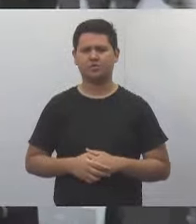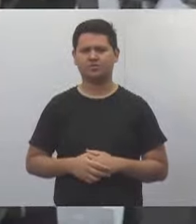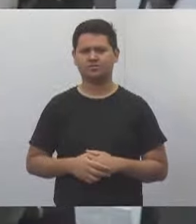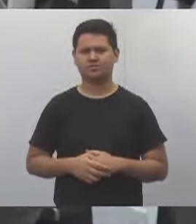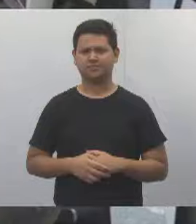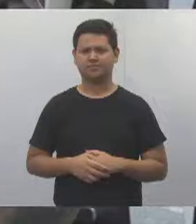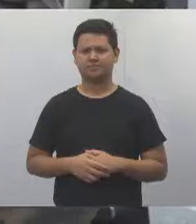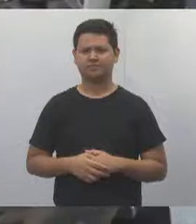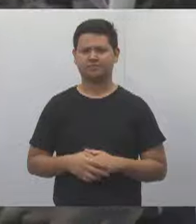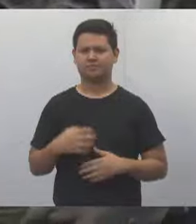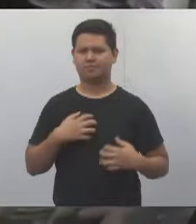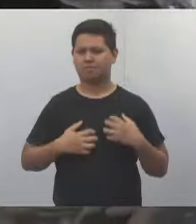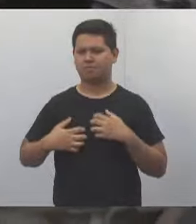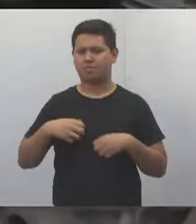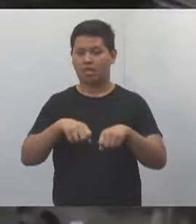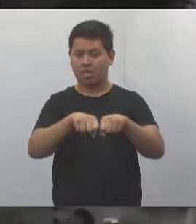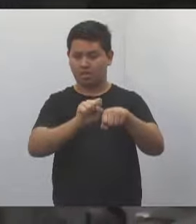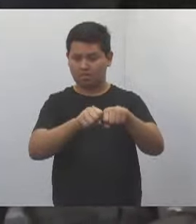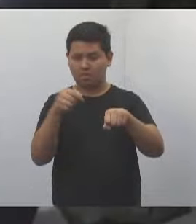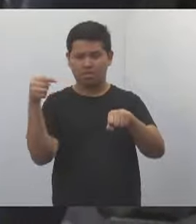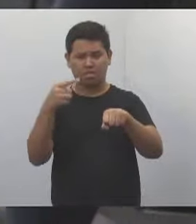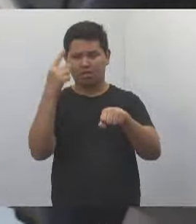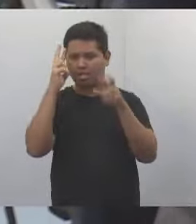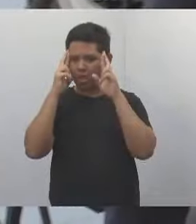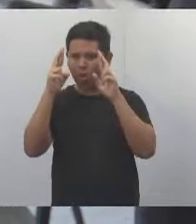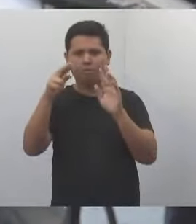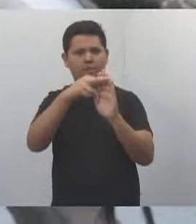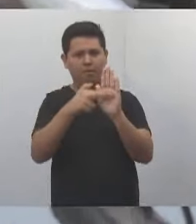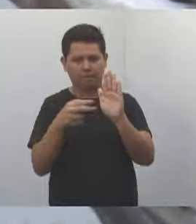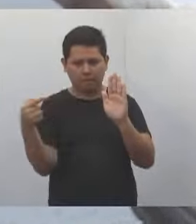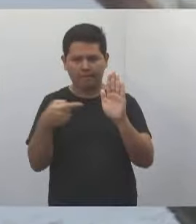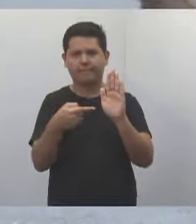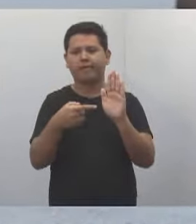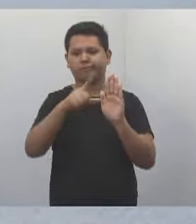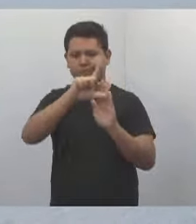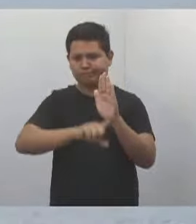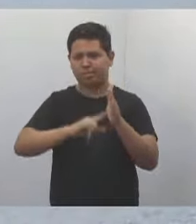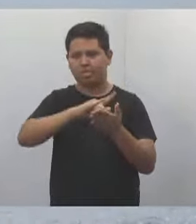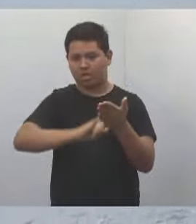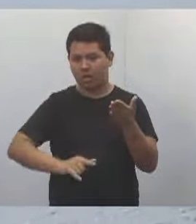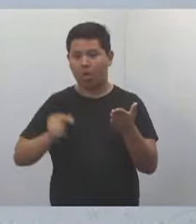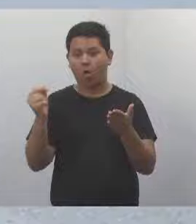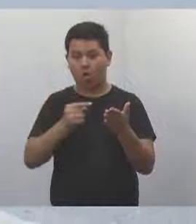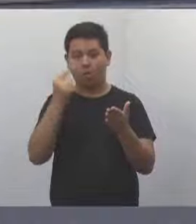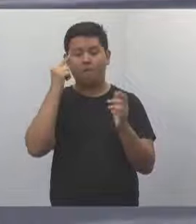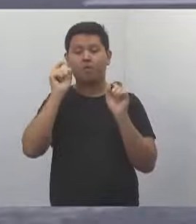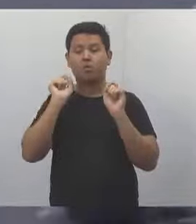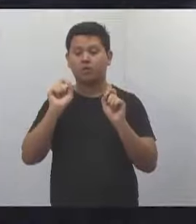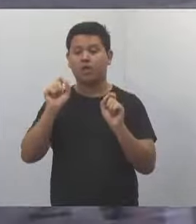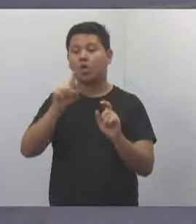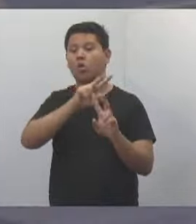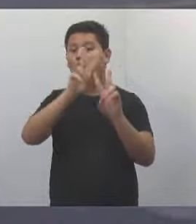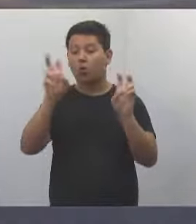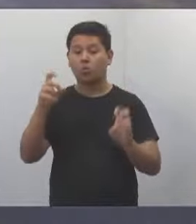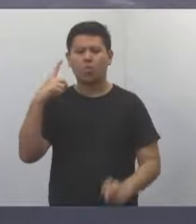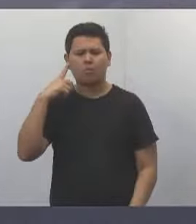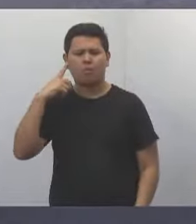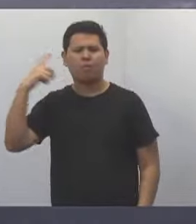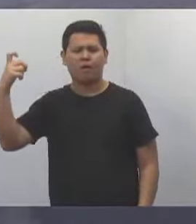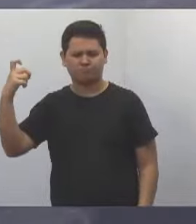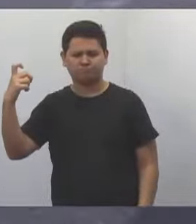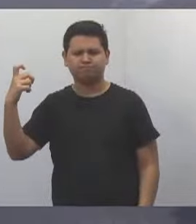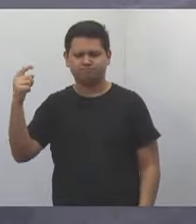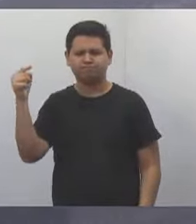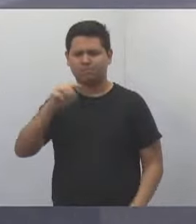pretende multar os motociclistas que não respeitarem os critérios previstos no documento, principalmente com relação ao volume gerado